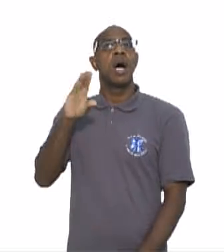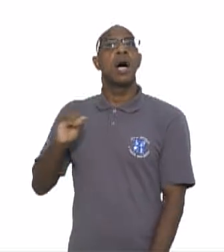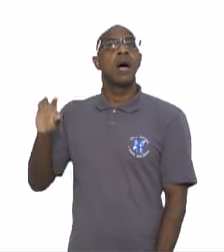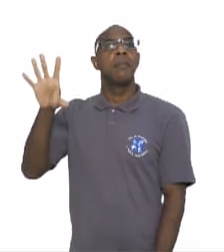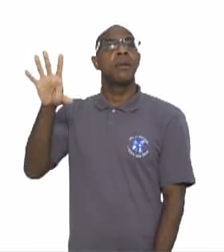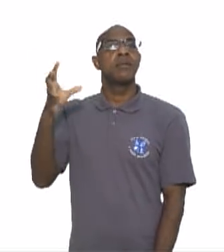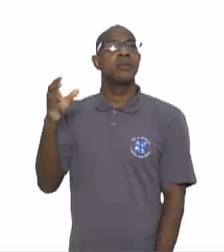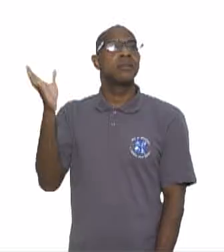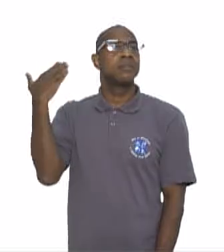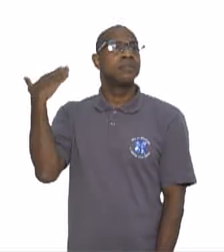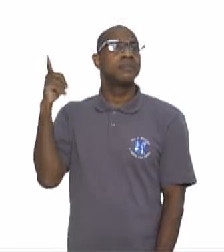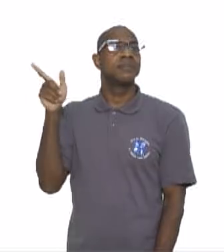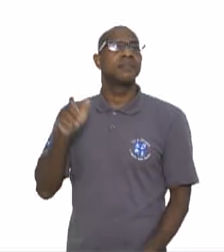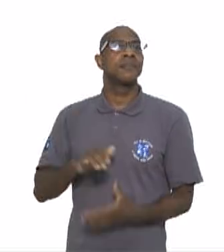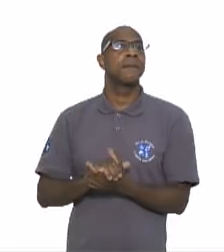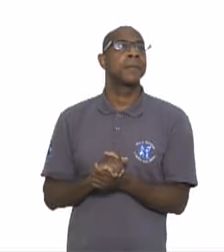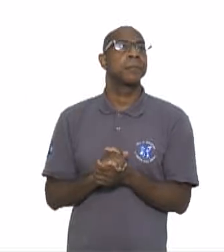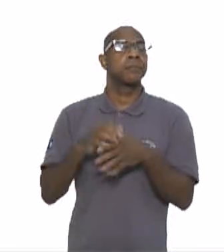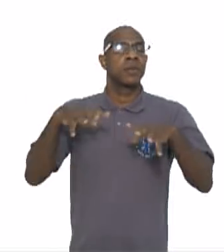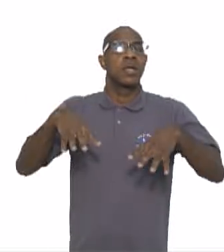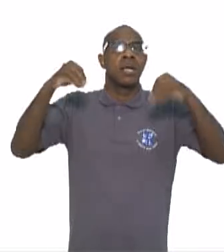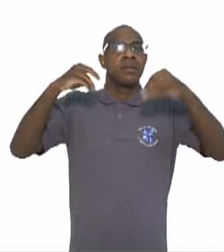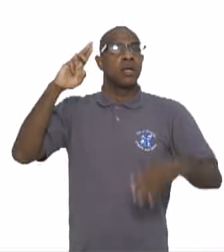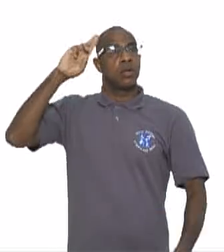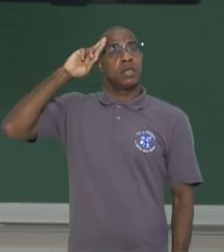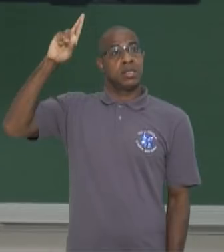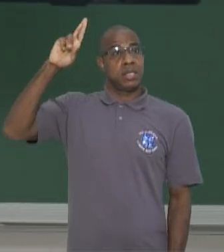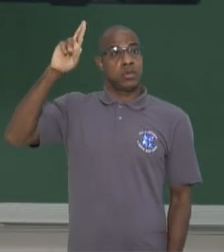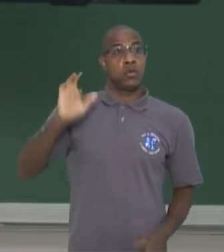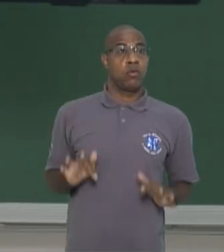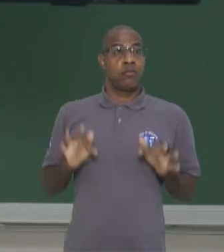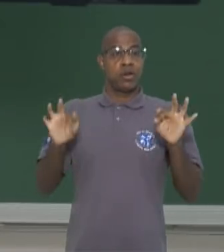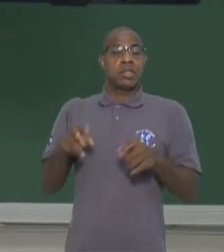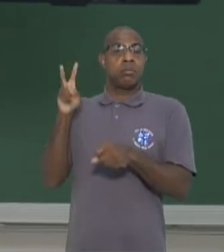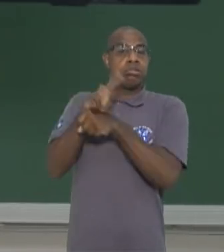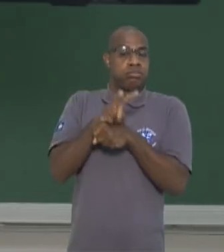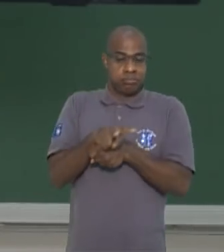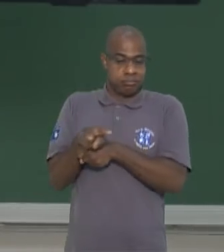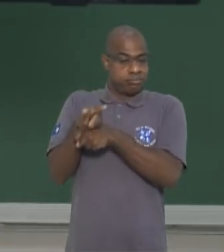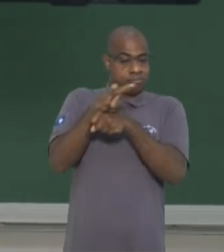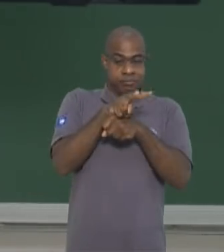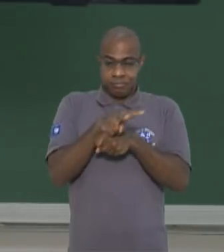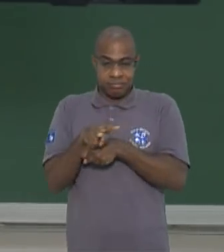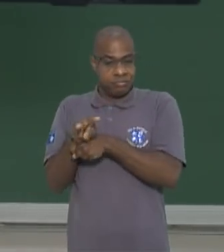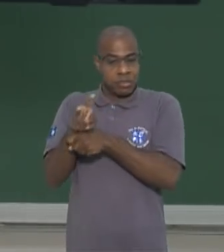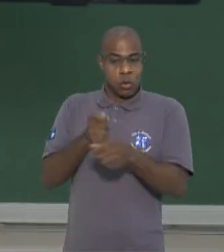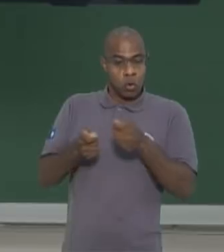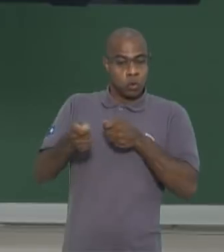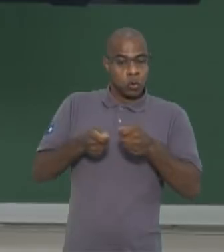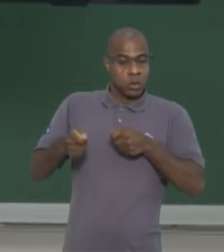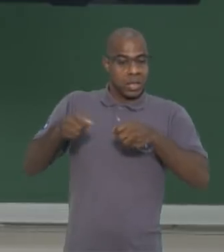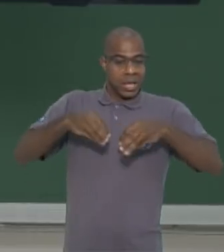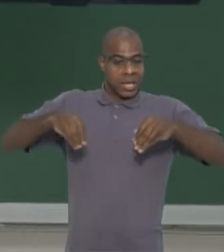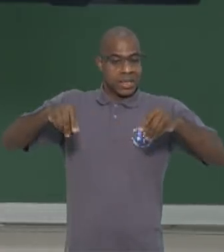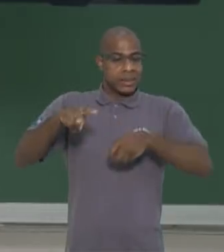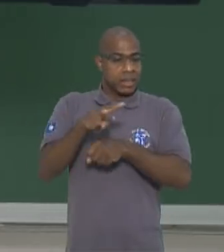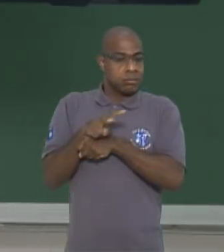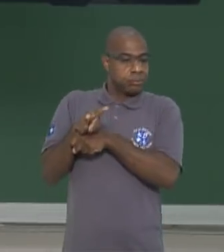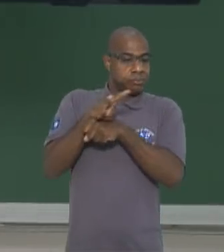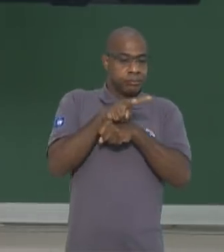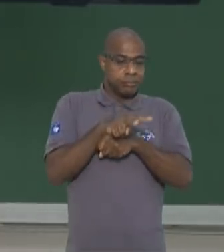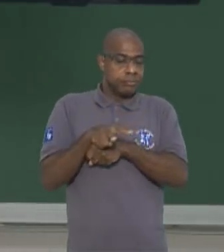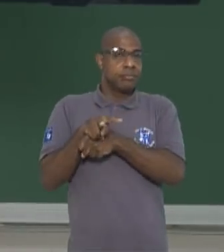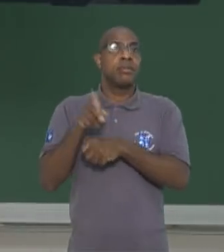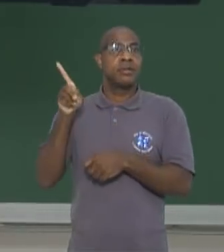da paisagem feudal. O castelo do senhor, onde ele podia olhar todo o seu feudo e controlar as suas terras, e as pessoas que